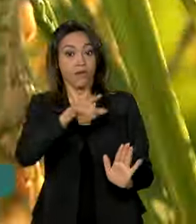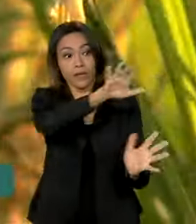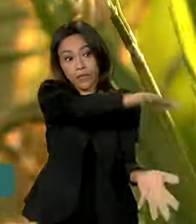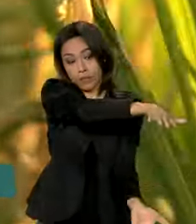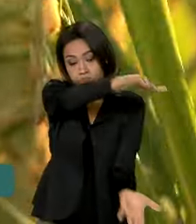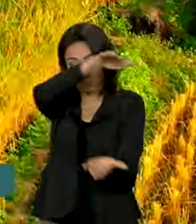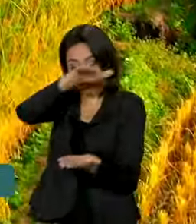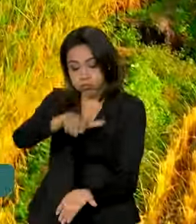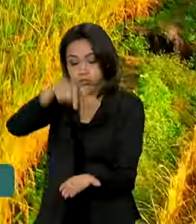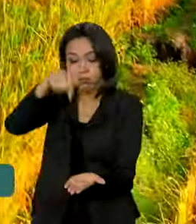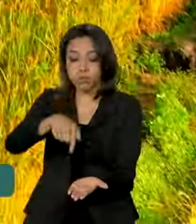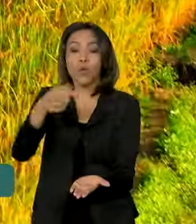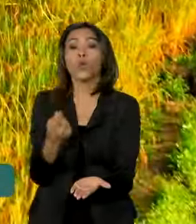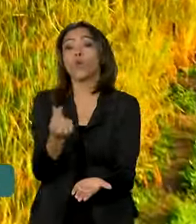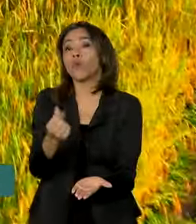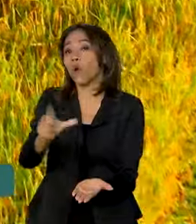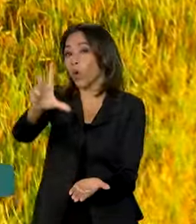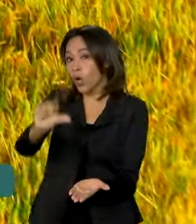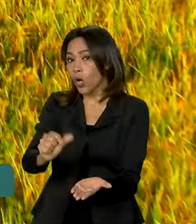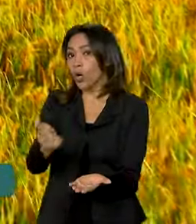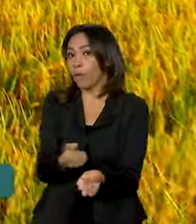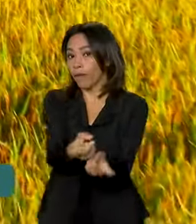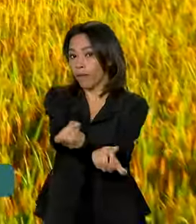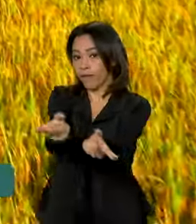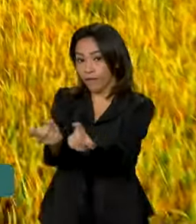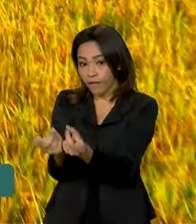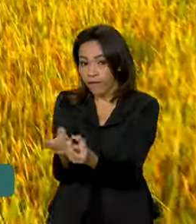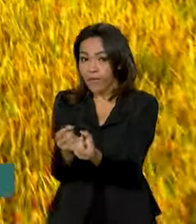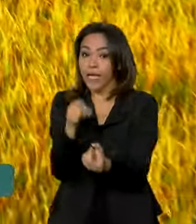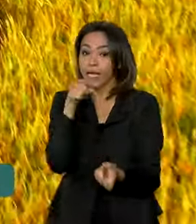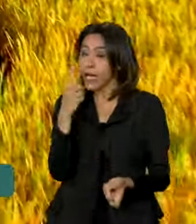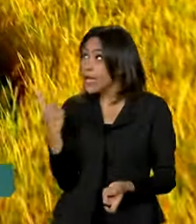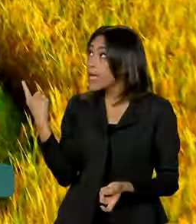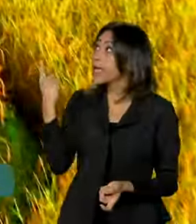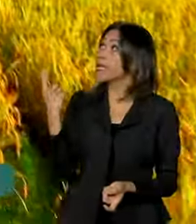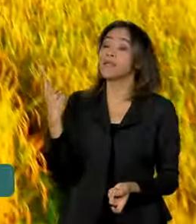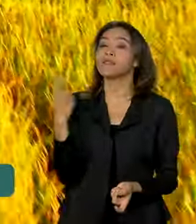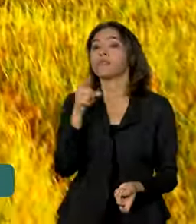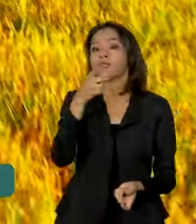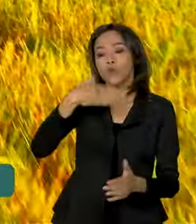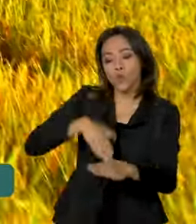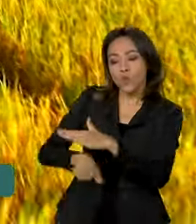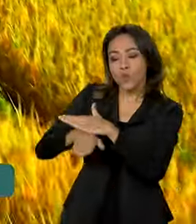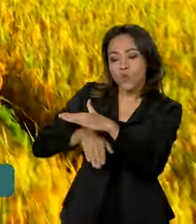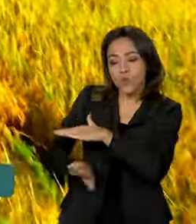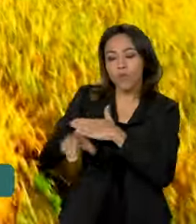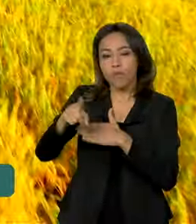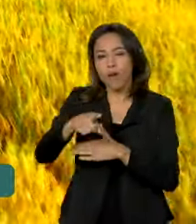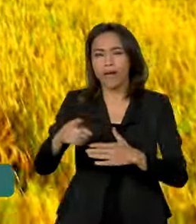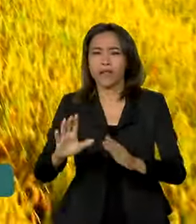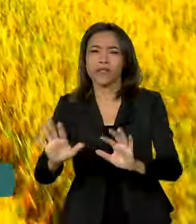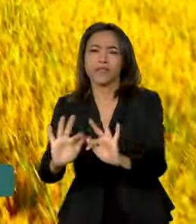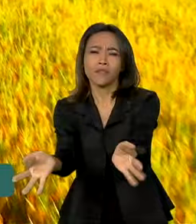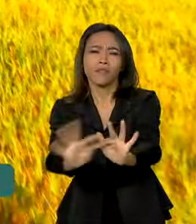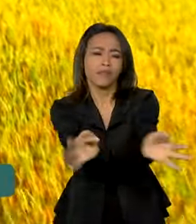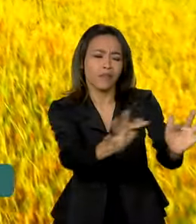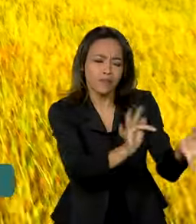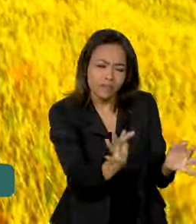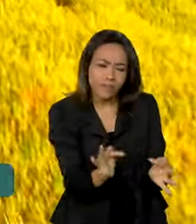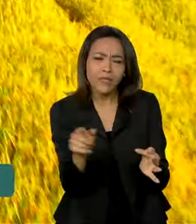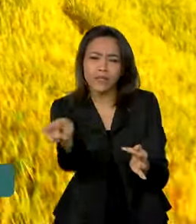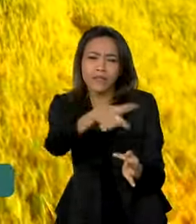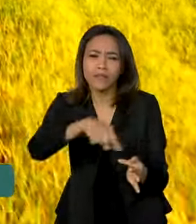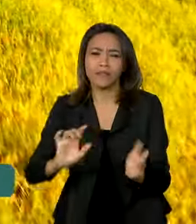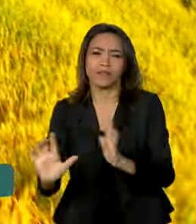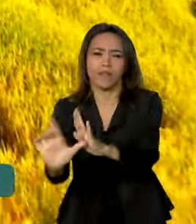preço de venda ao consumidor os estoques serão destinados aos pequenos varejistas das regiões